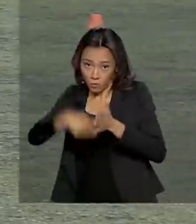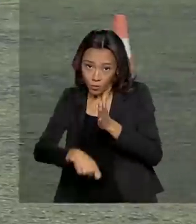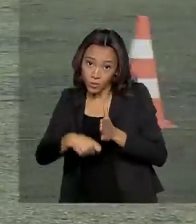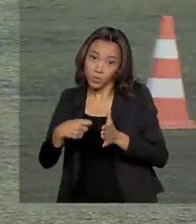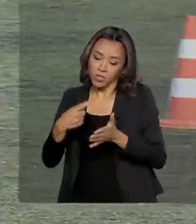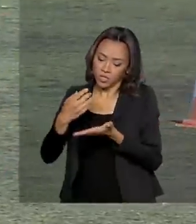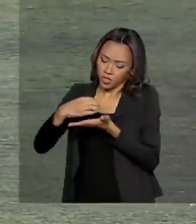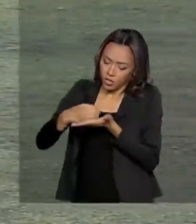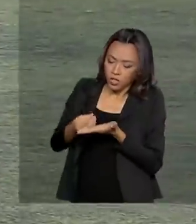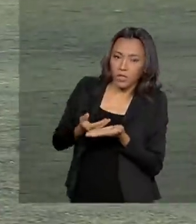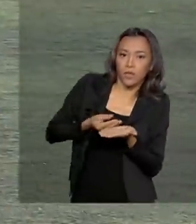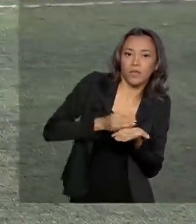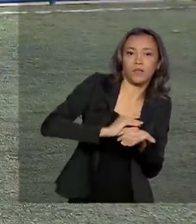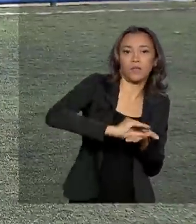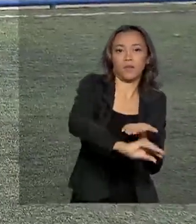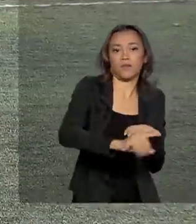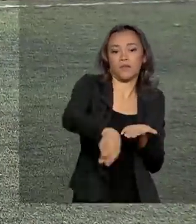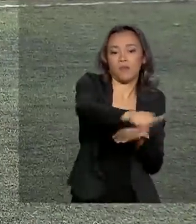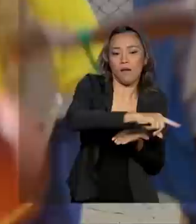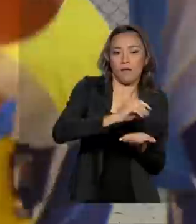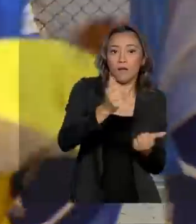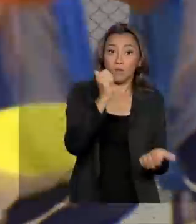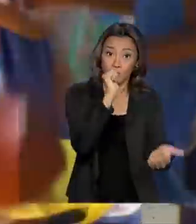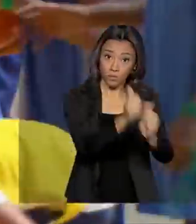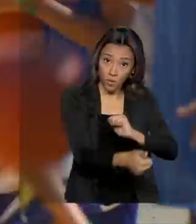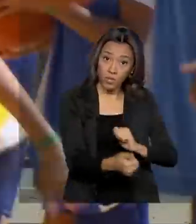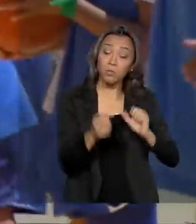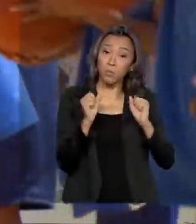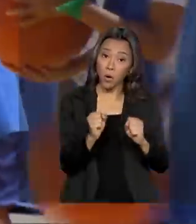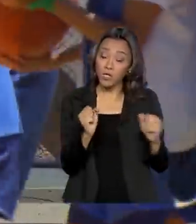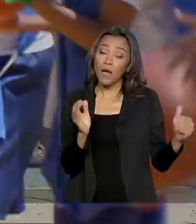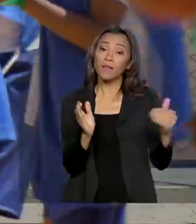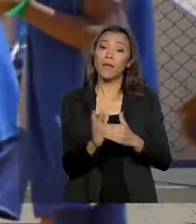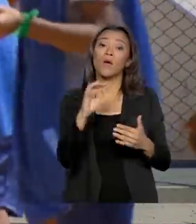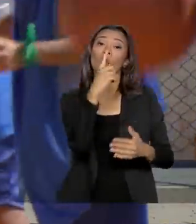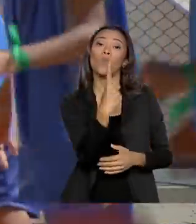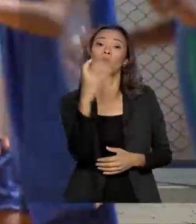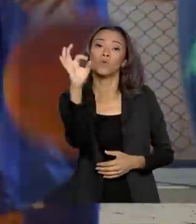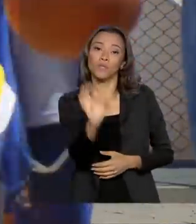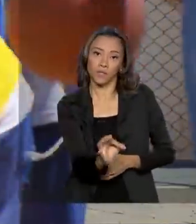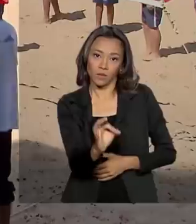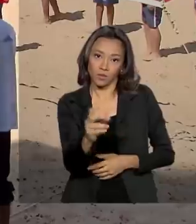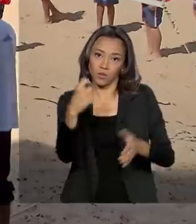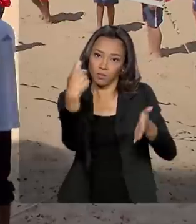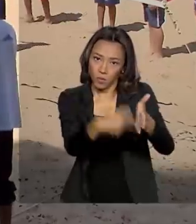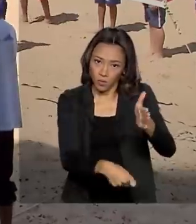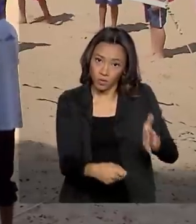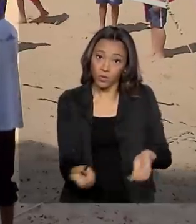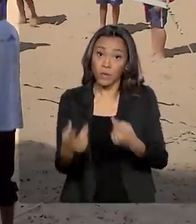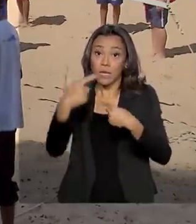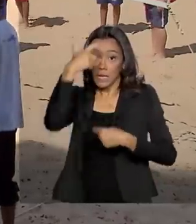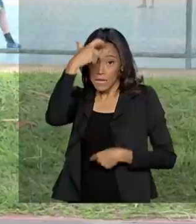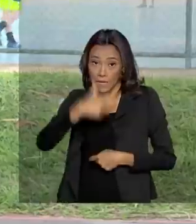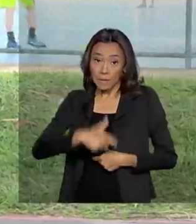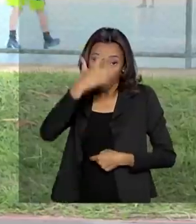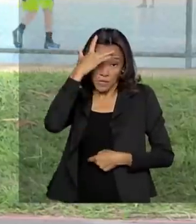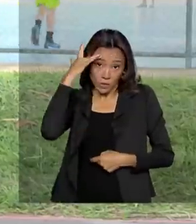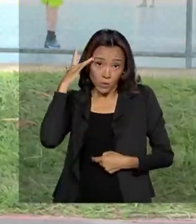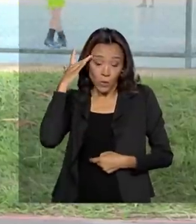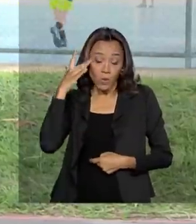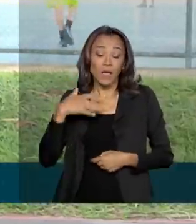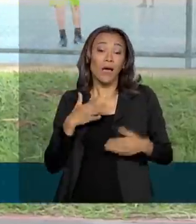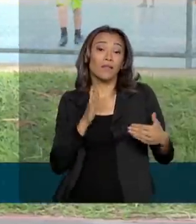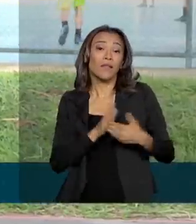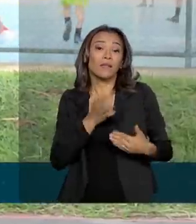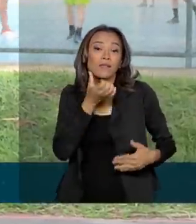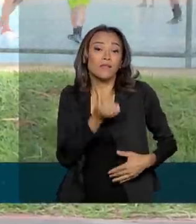podem investir até 1% do imposto devido e as pessoas físicas até 6% só no ano